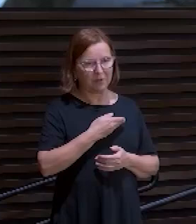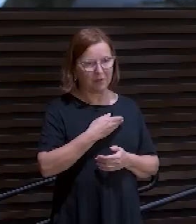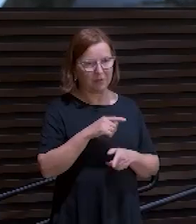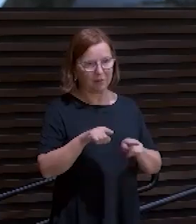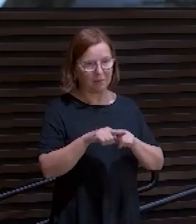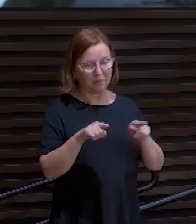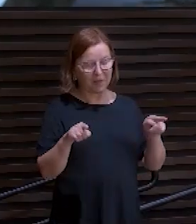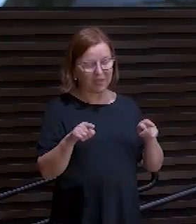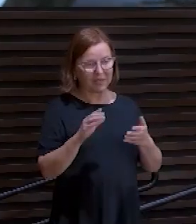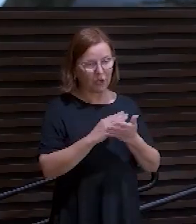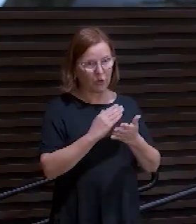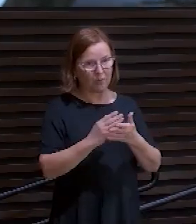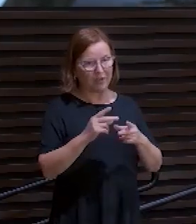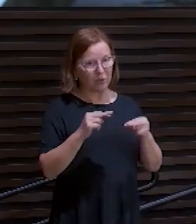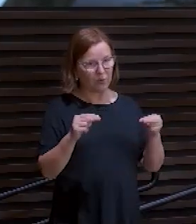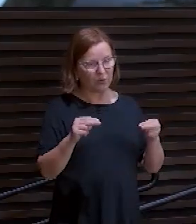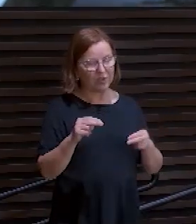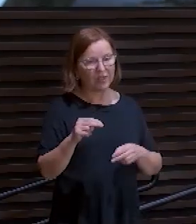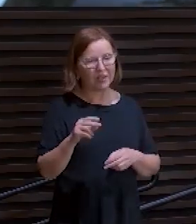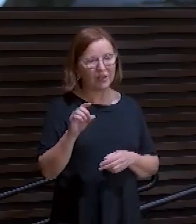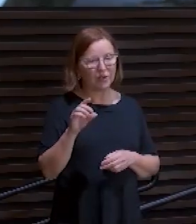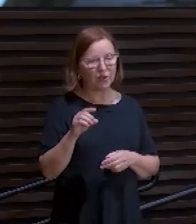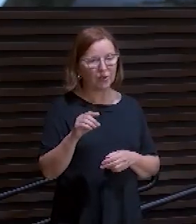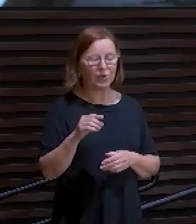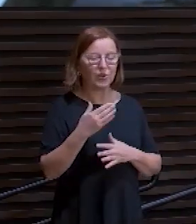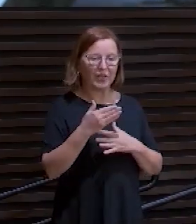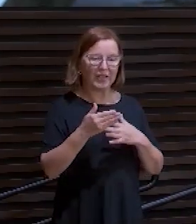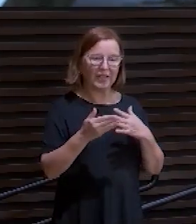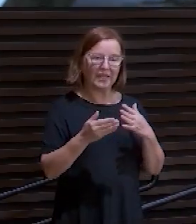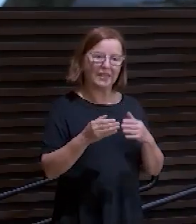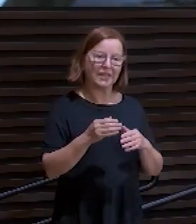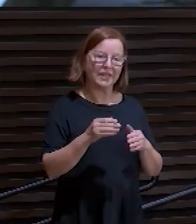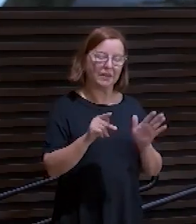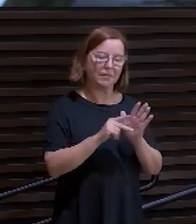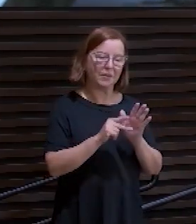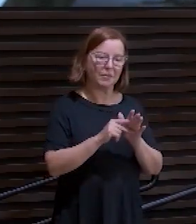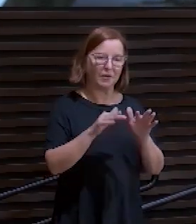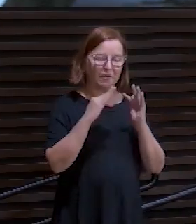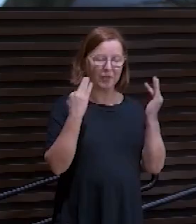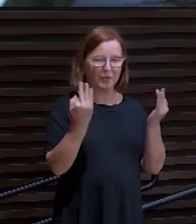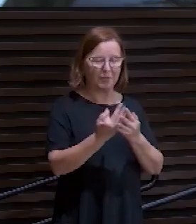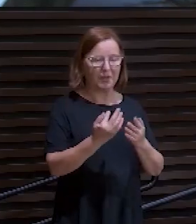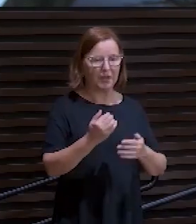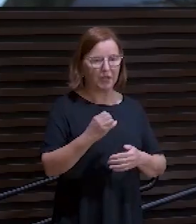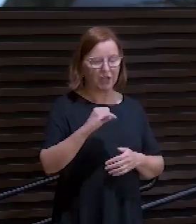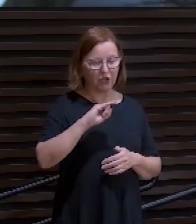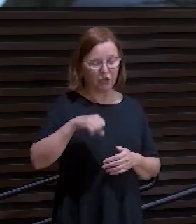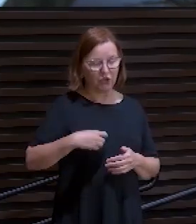casa. José ficou com os seus irmãos e chorou.